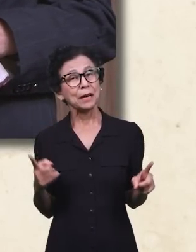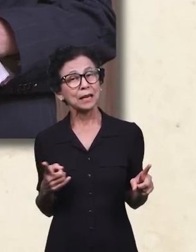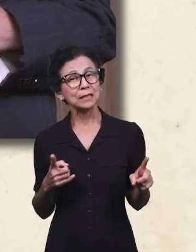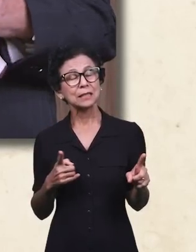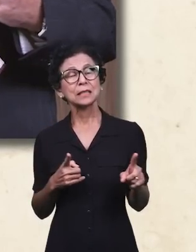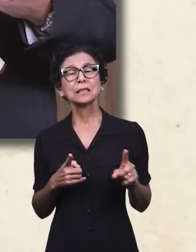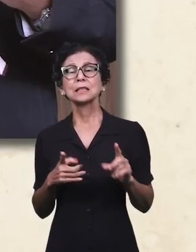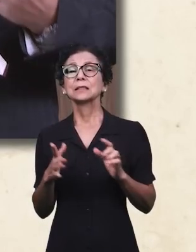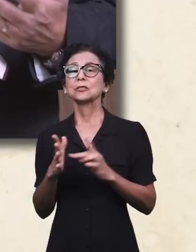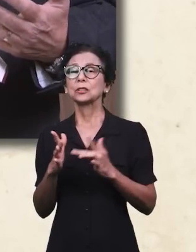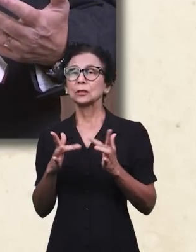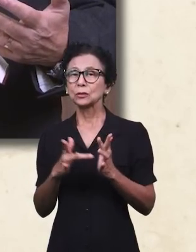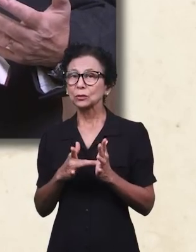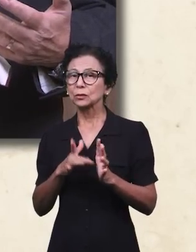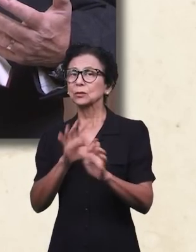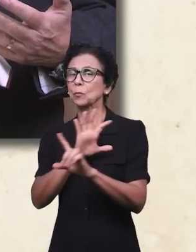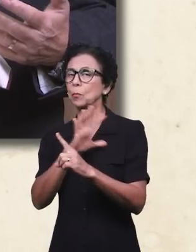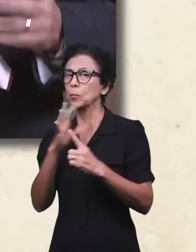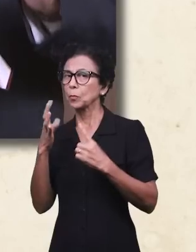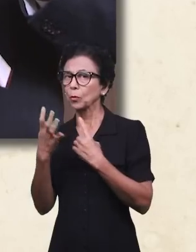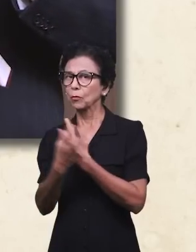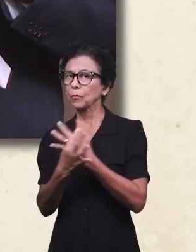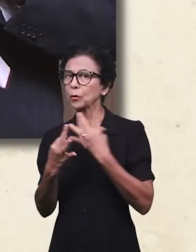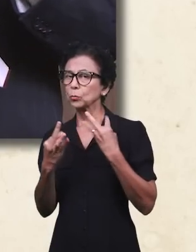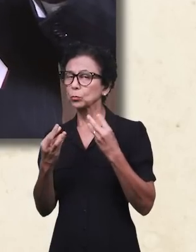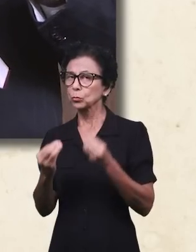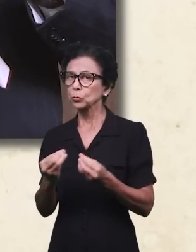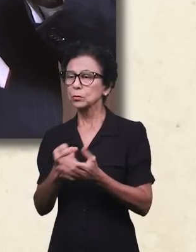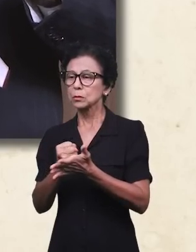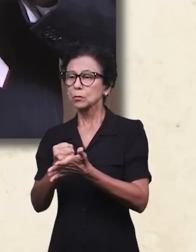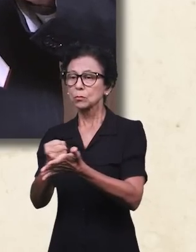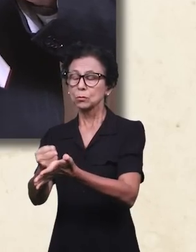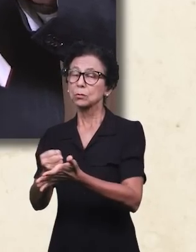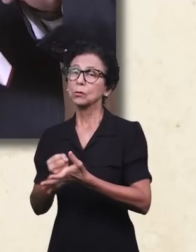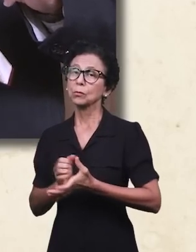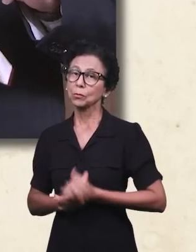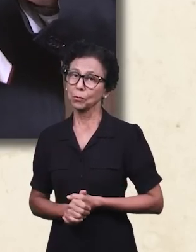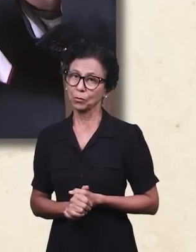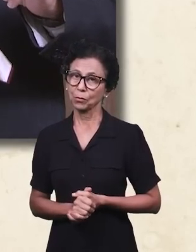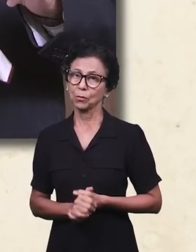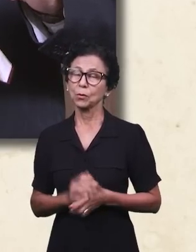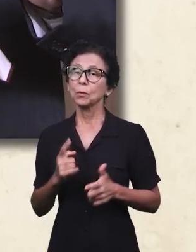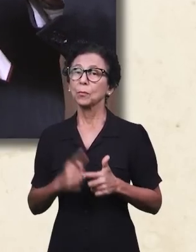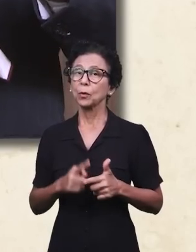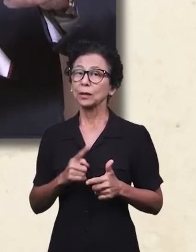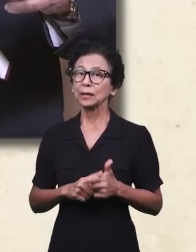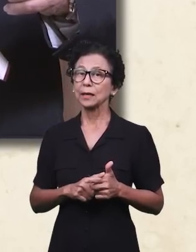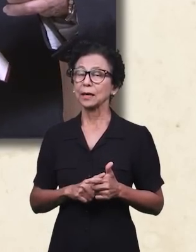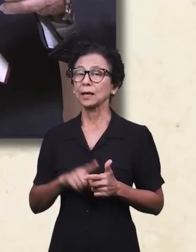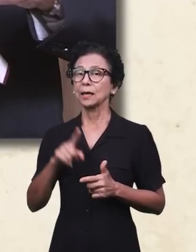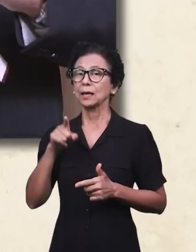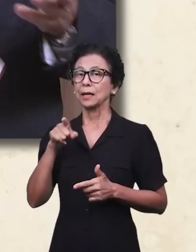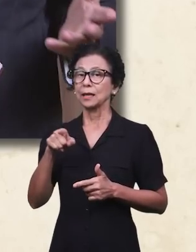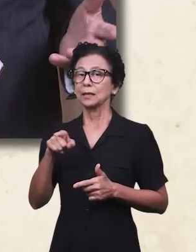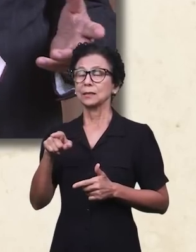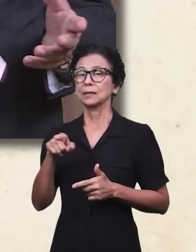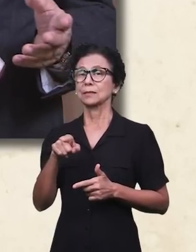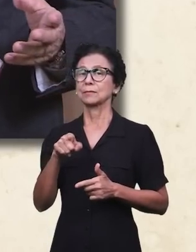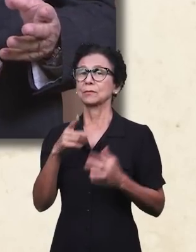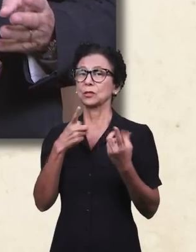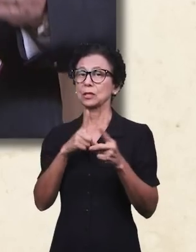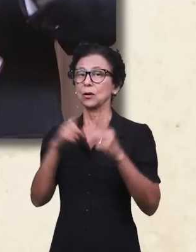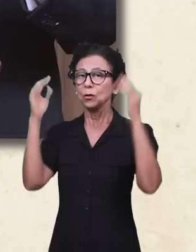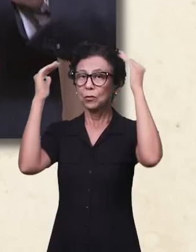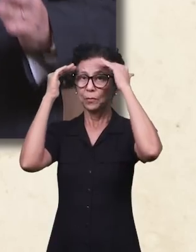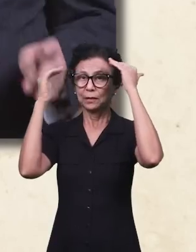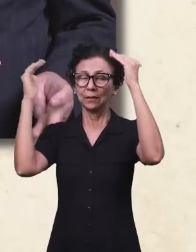deles e veio para socorrê-los, porque eles não estavam fora do alcance do olhar do Senhor